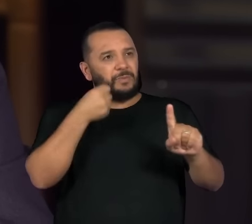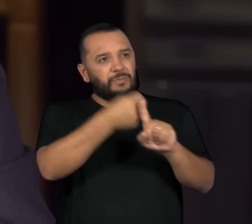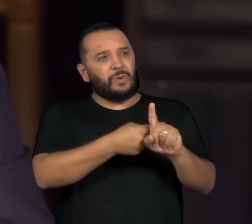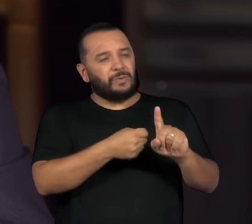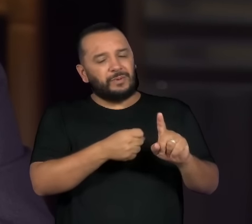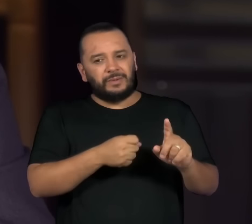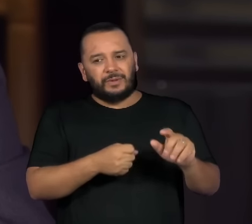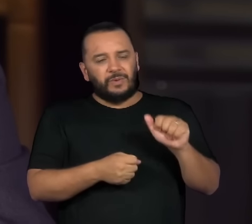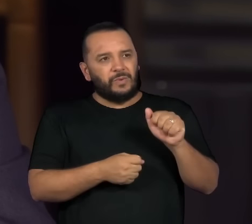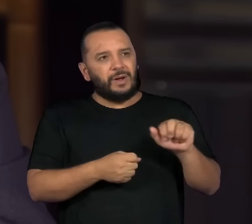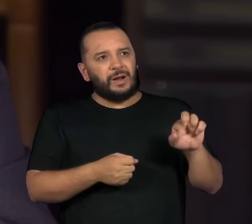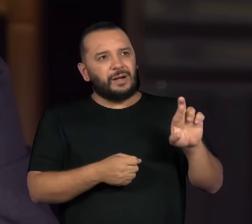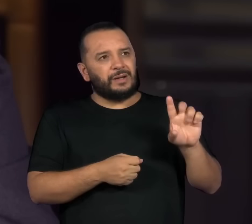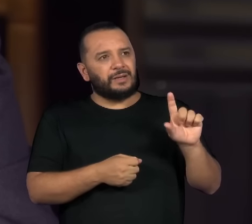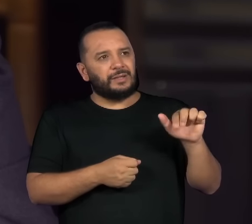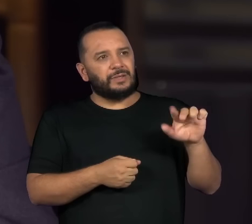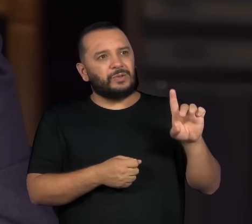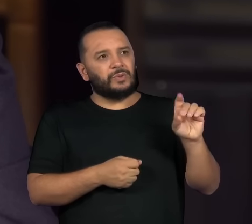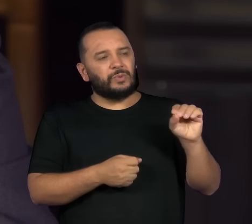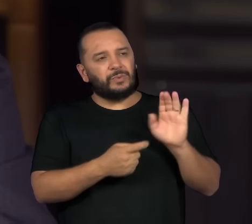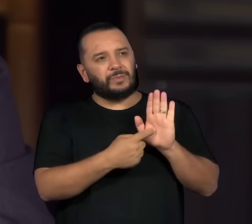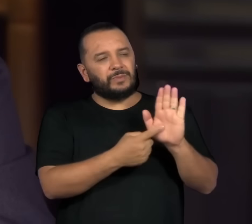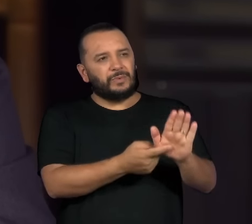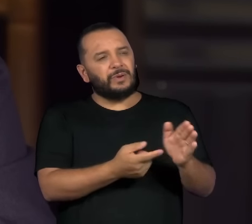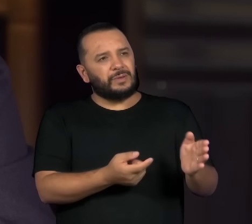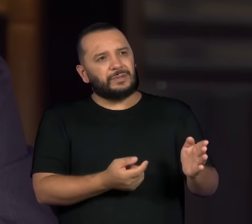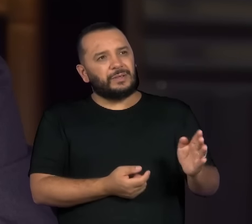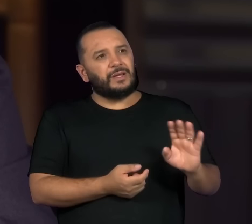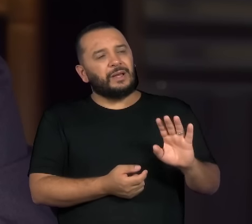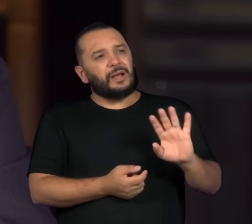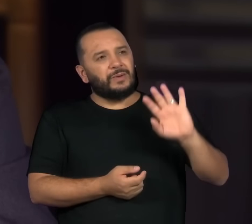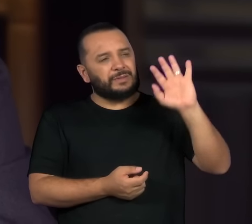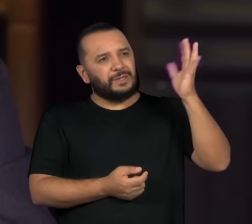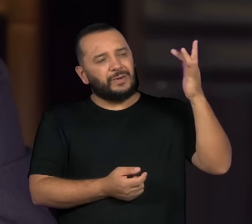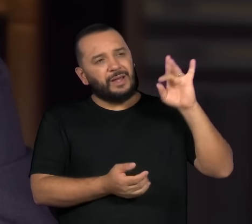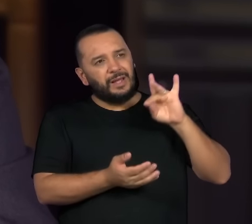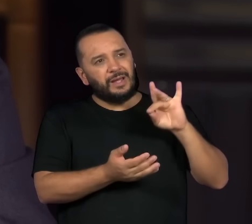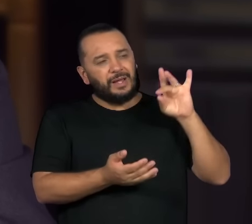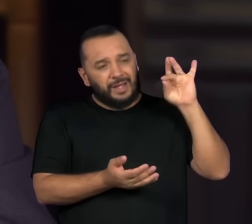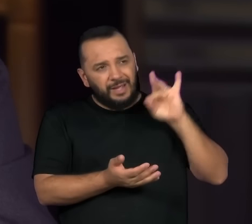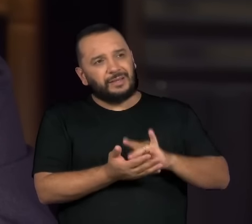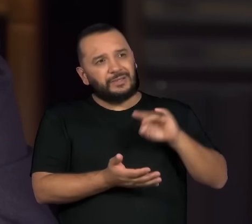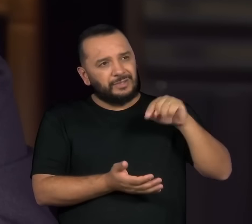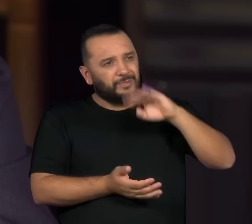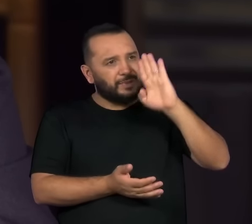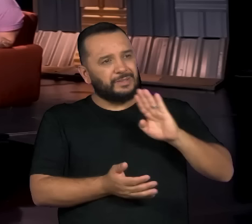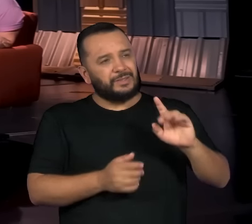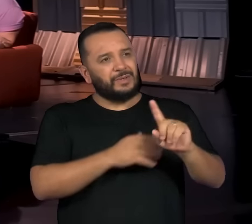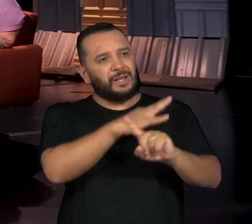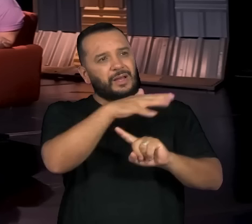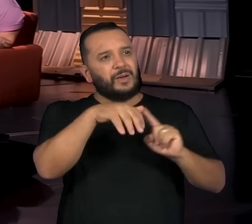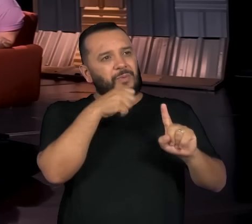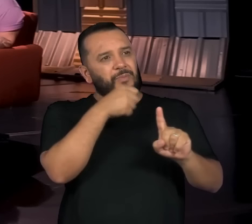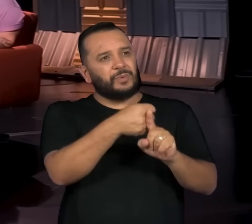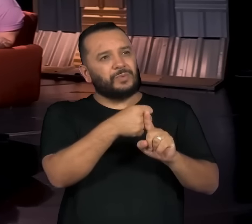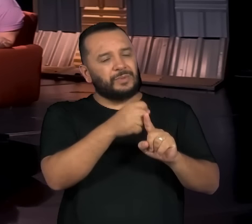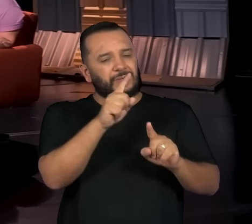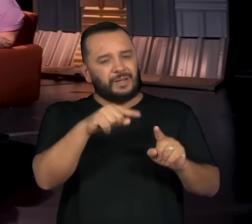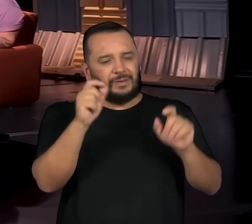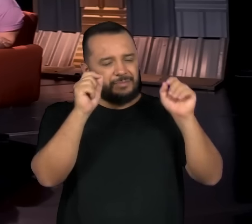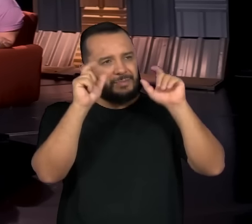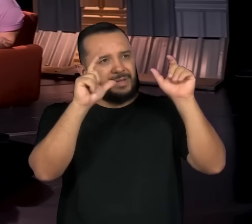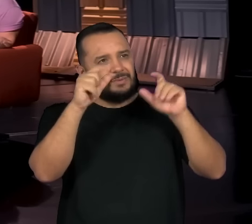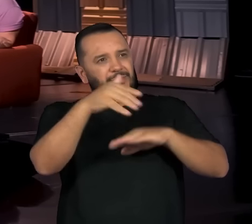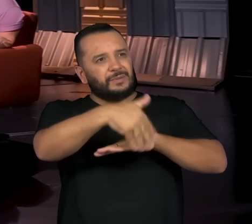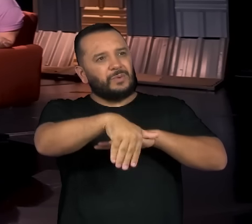Arlindo traz também, que infelizmente é uma realidade do cotidiano aqui no Brasil, que é o bullying, né? Sim. O pânico de você estar